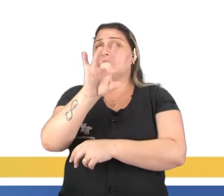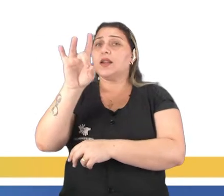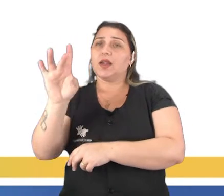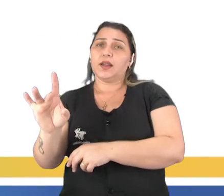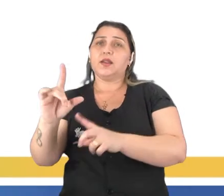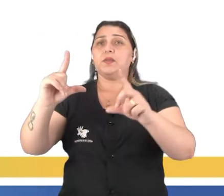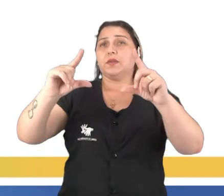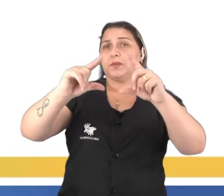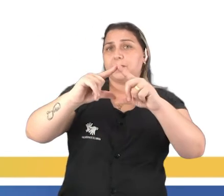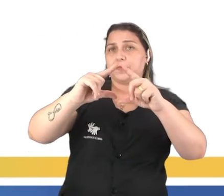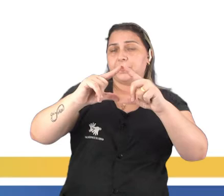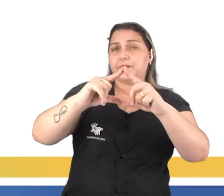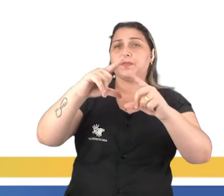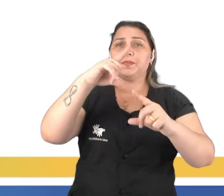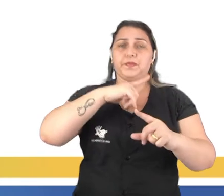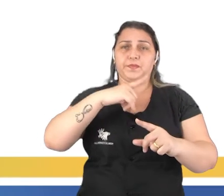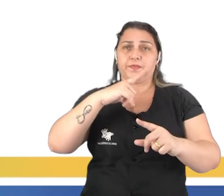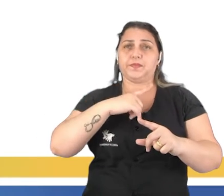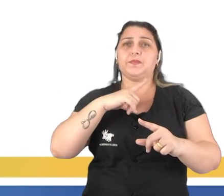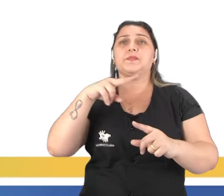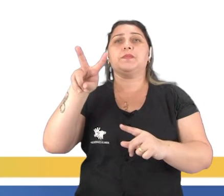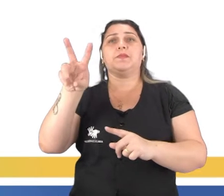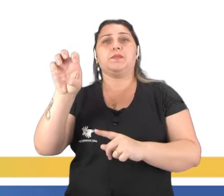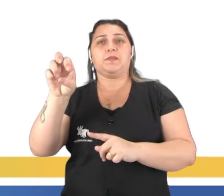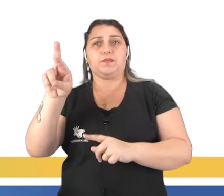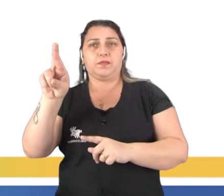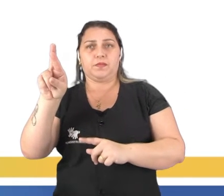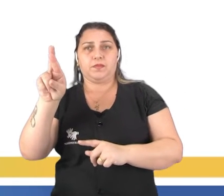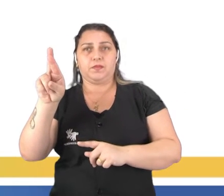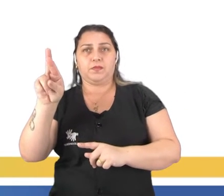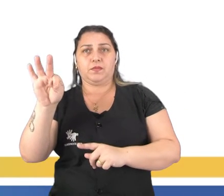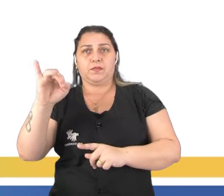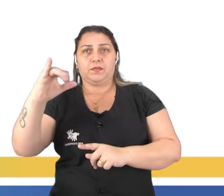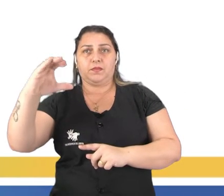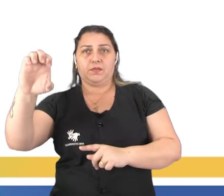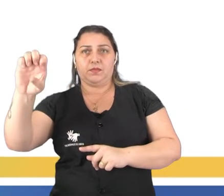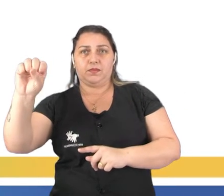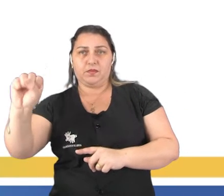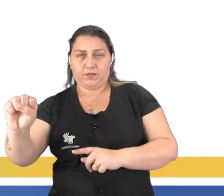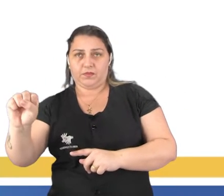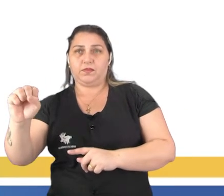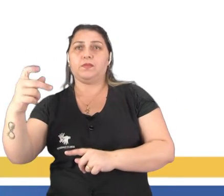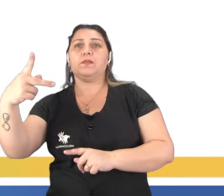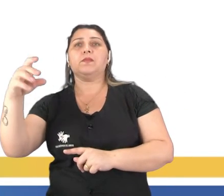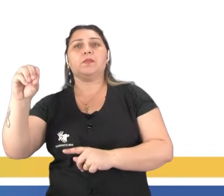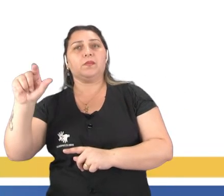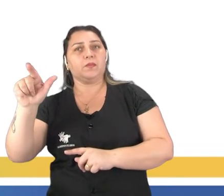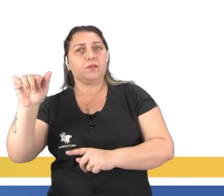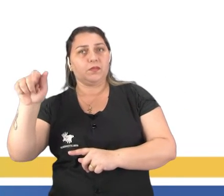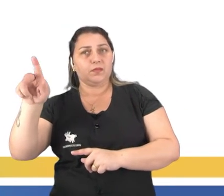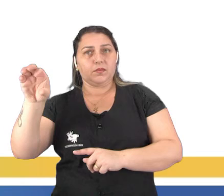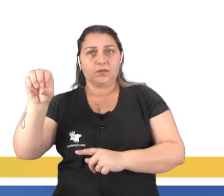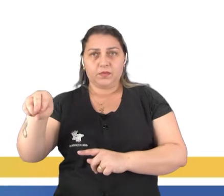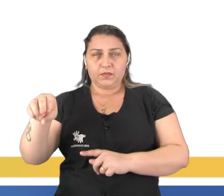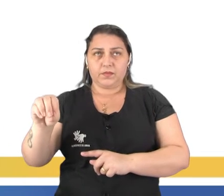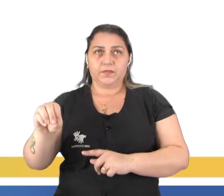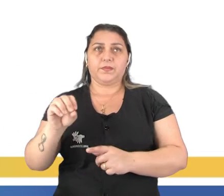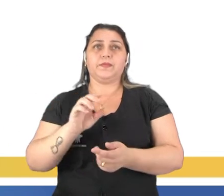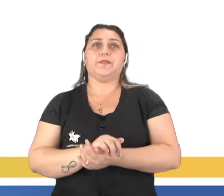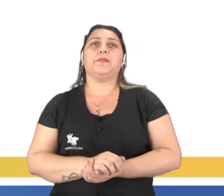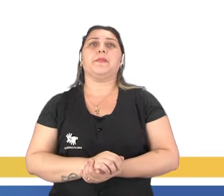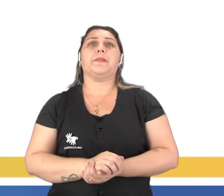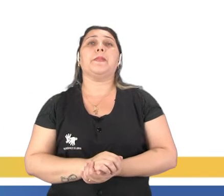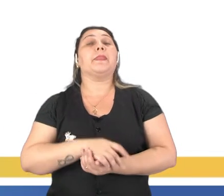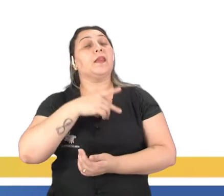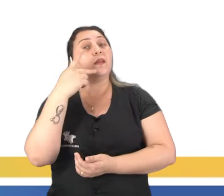né? Tem seus vértices comuns aí aos vértices do polígono, tá certo?